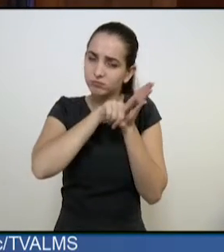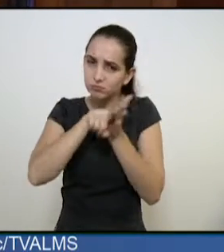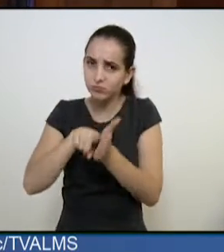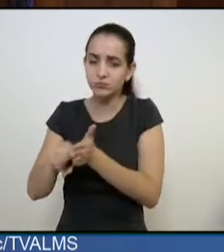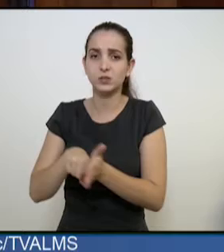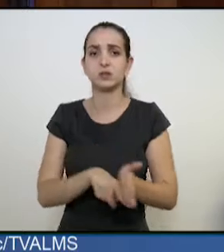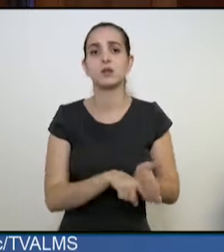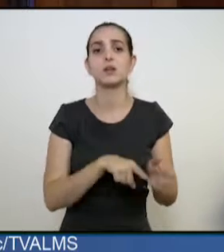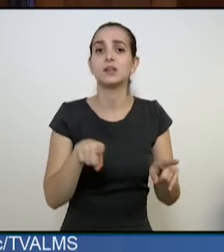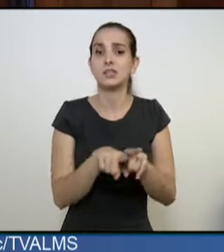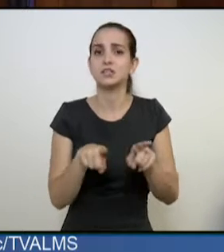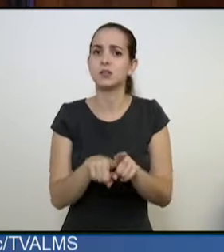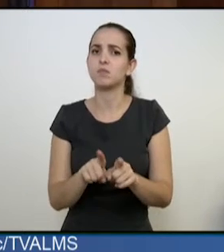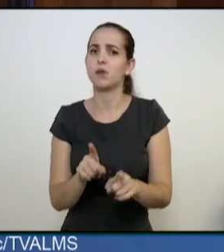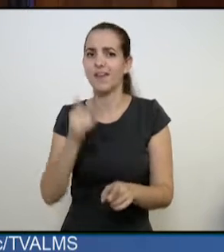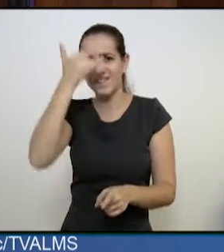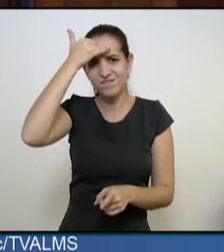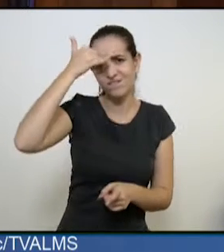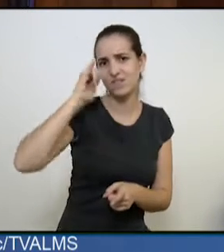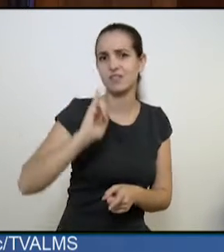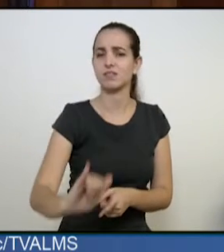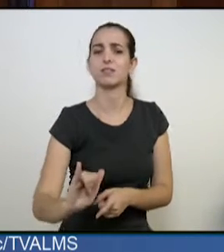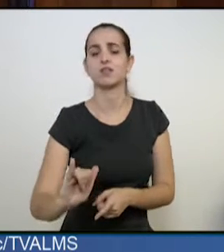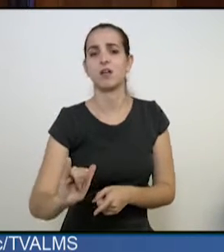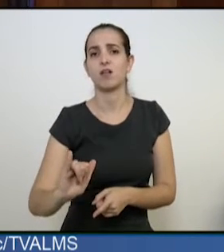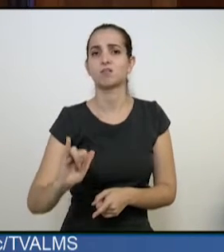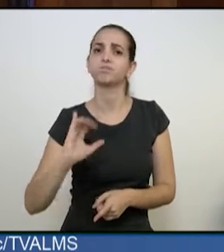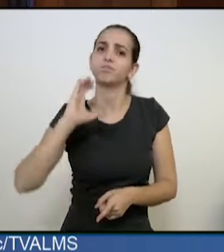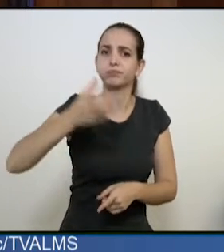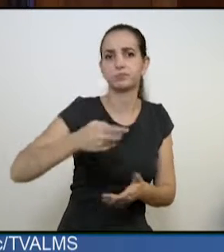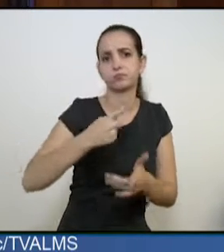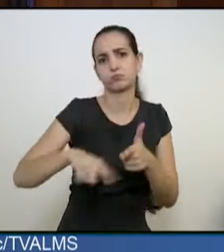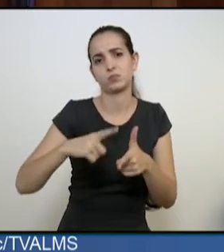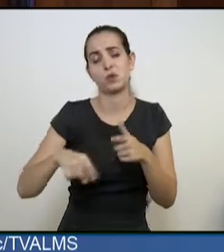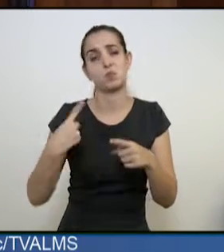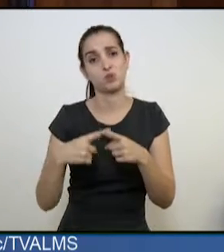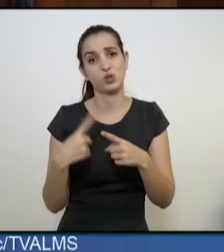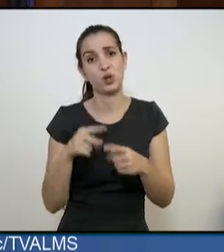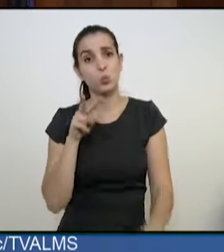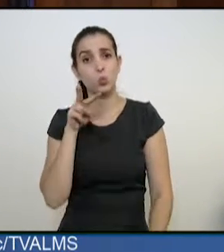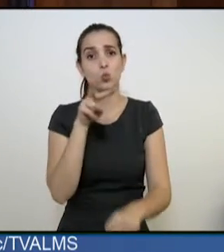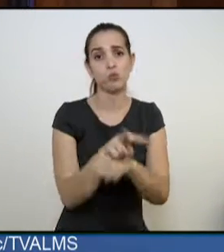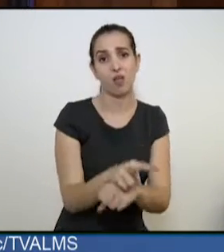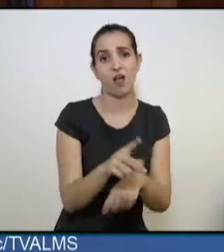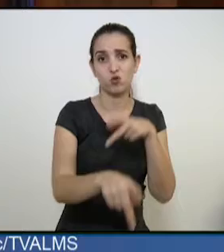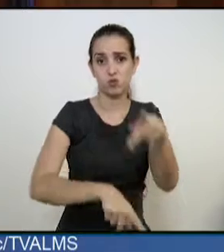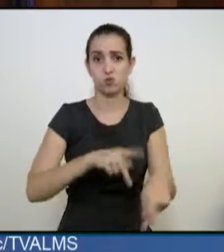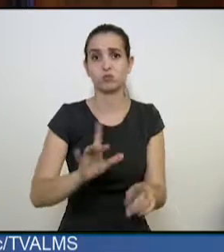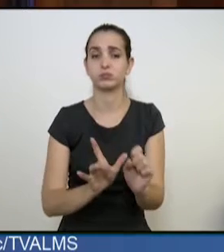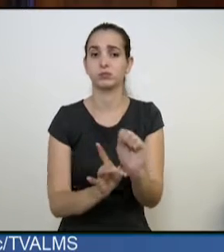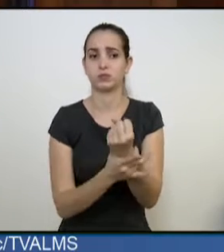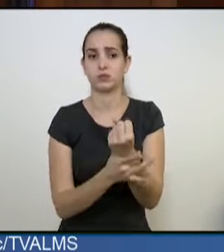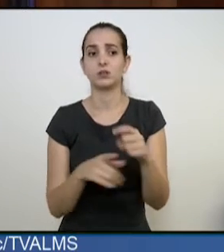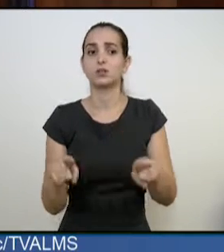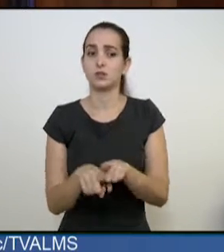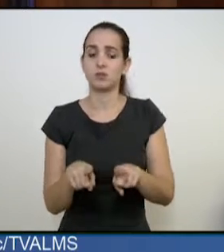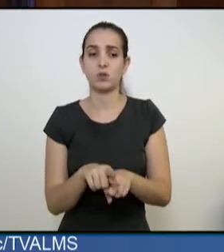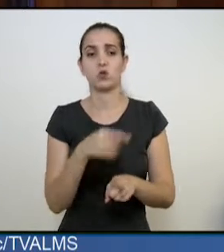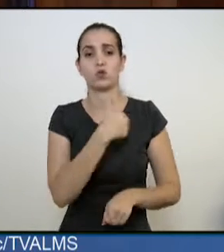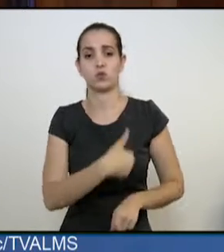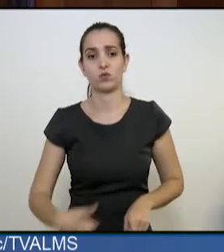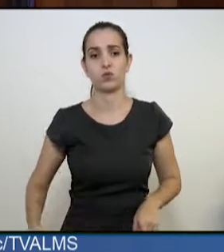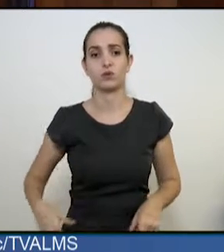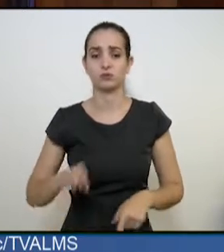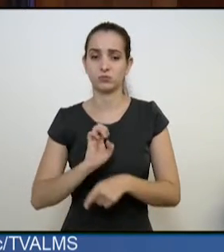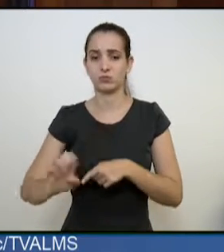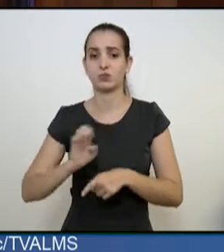de repreensão, para que a população fique segura. Também o governo do Estado está